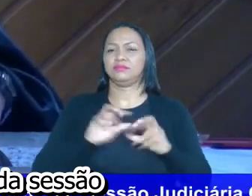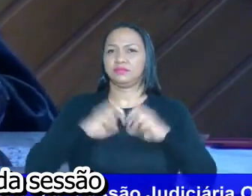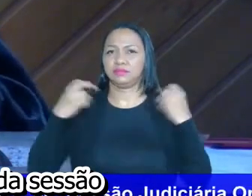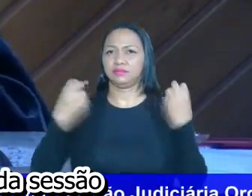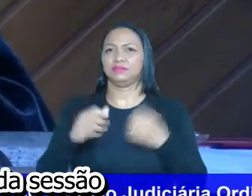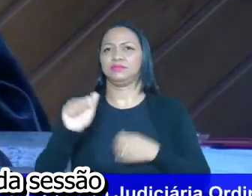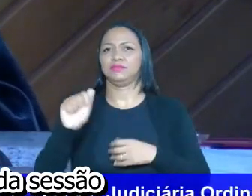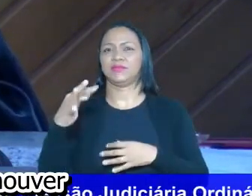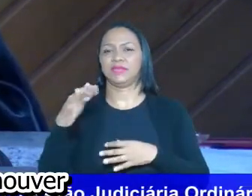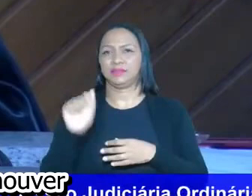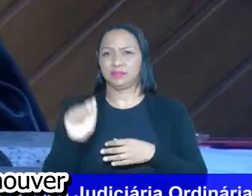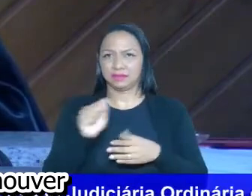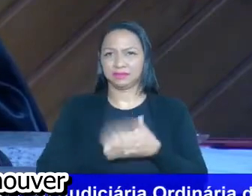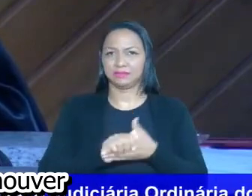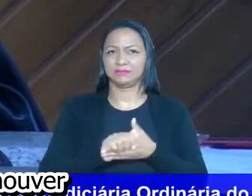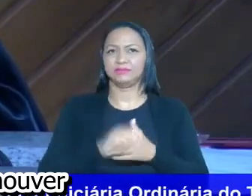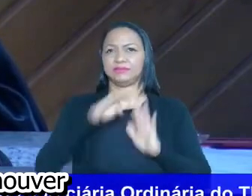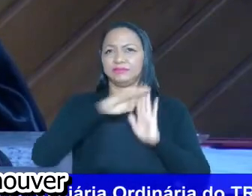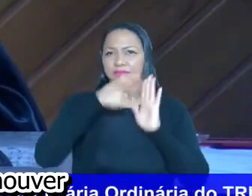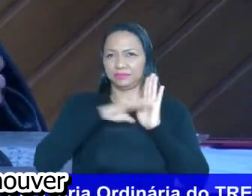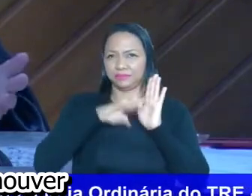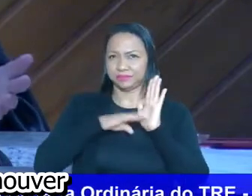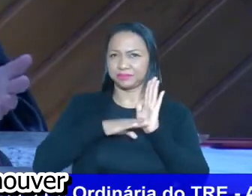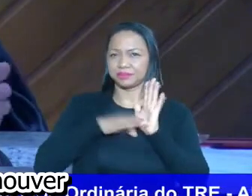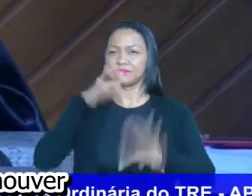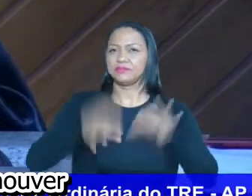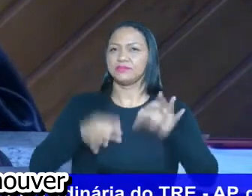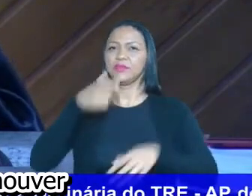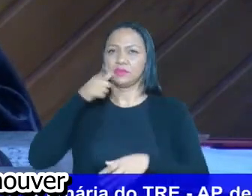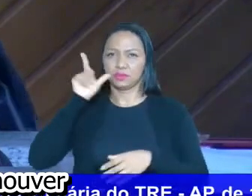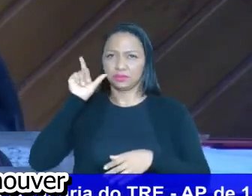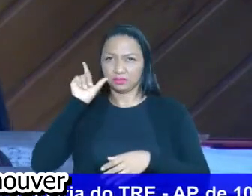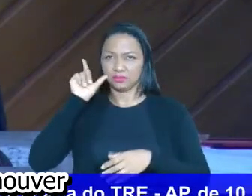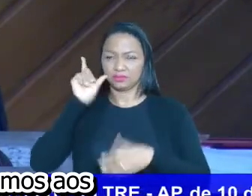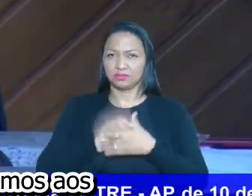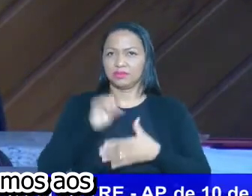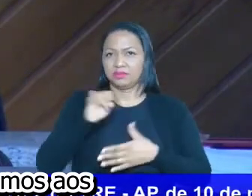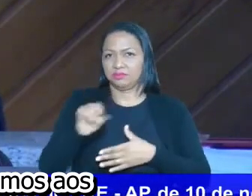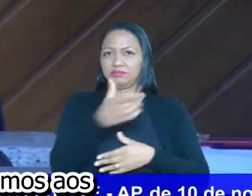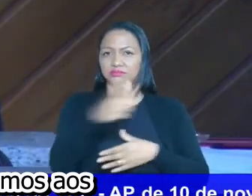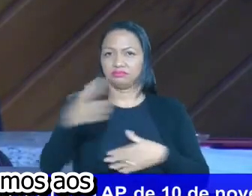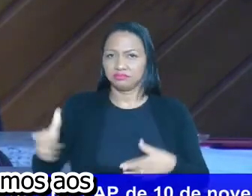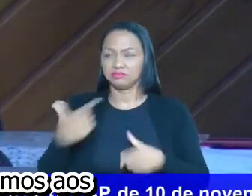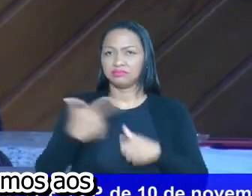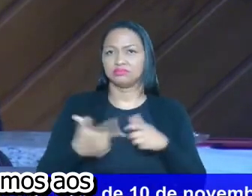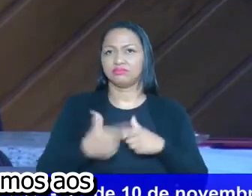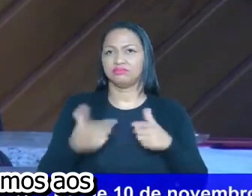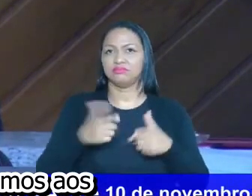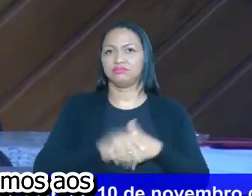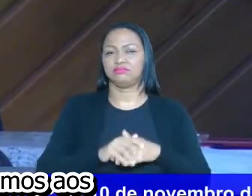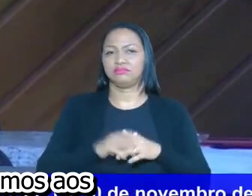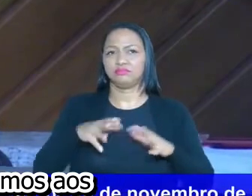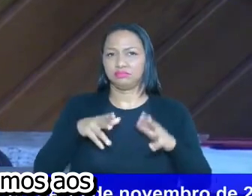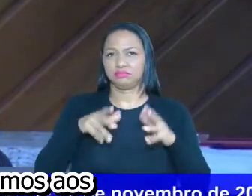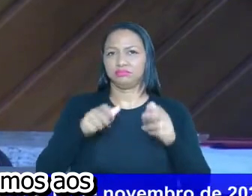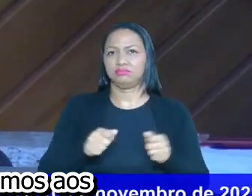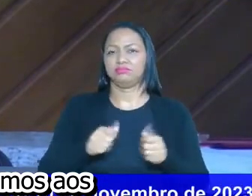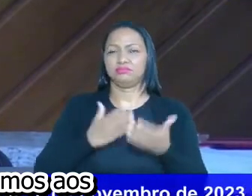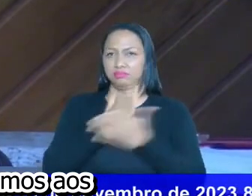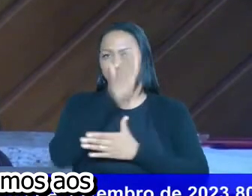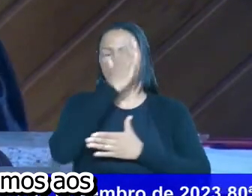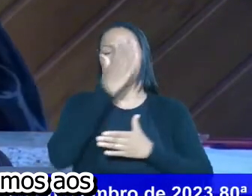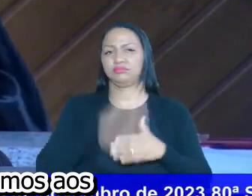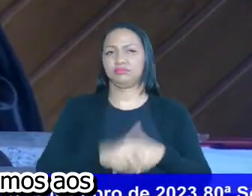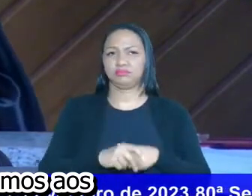pares a ata da sessão judiciária daquilo que fizemos ontem. Se não houver nenhum problema, damos a ata por